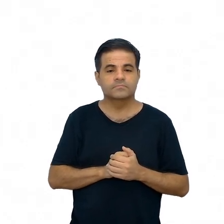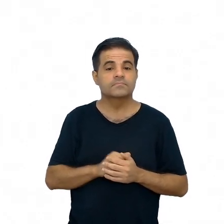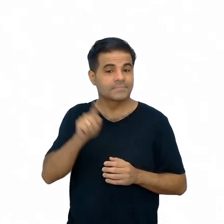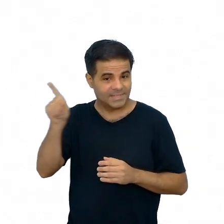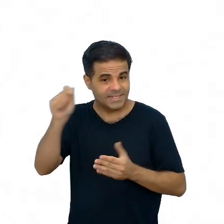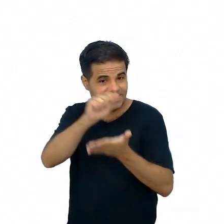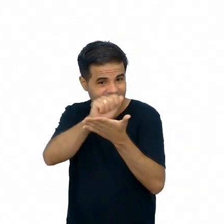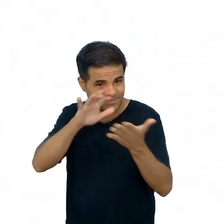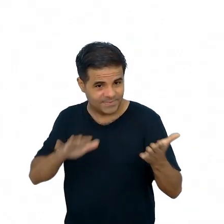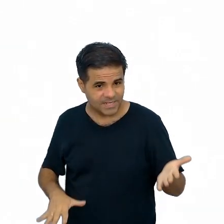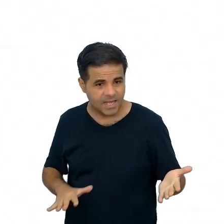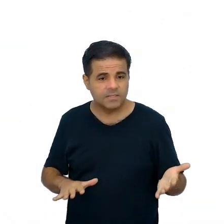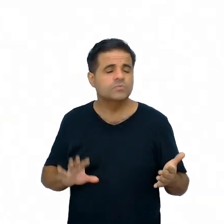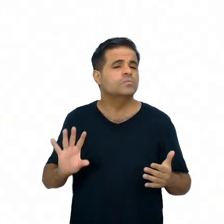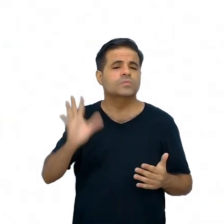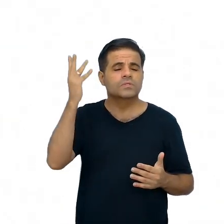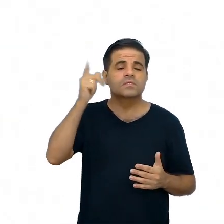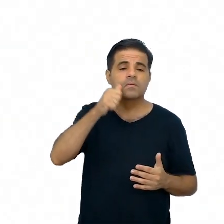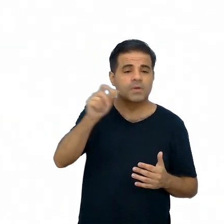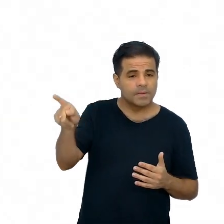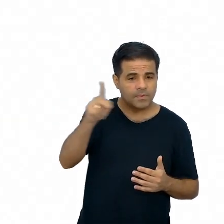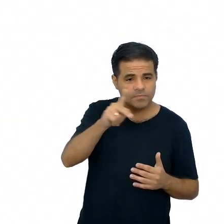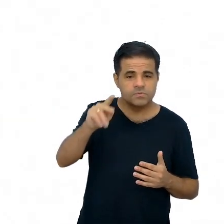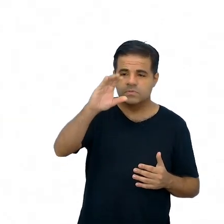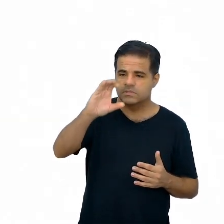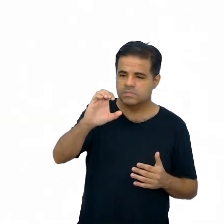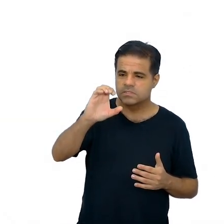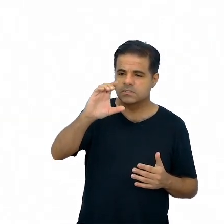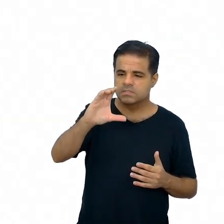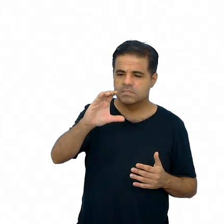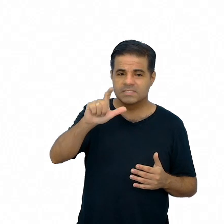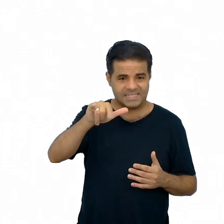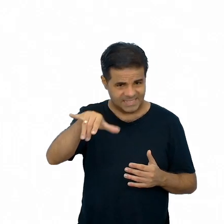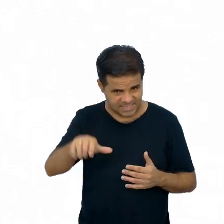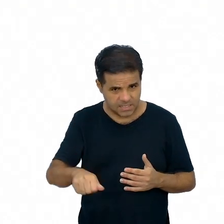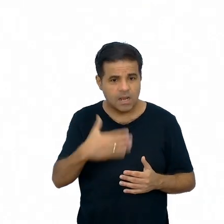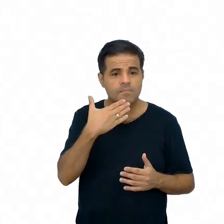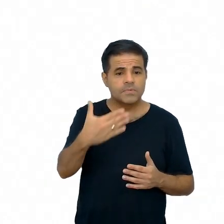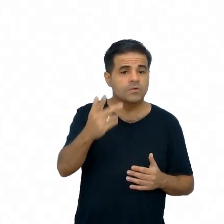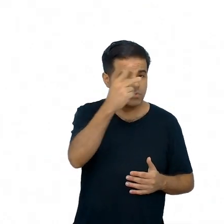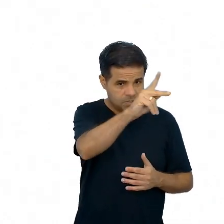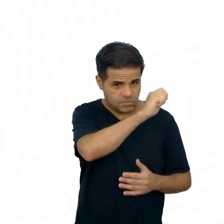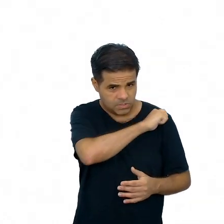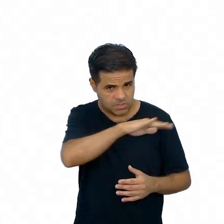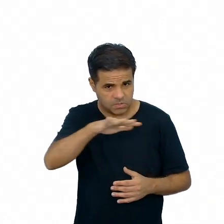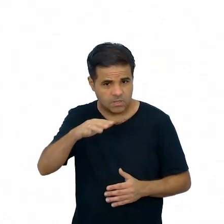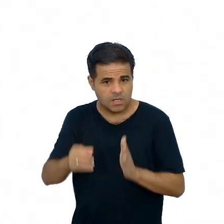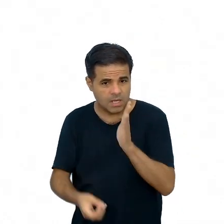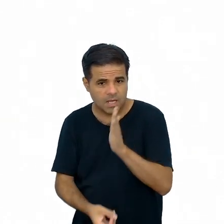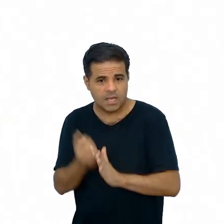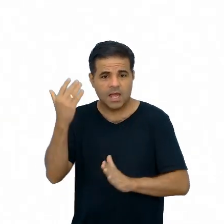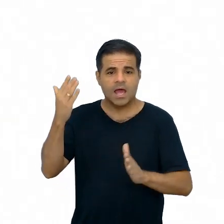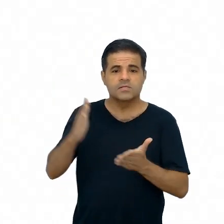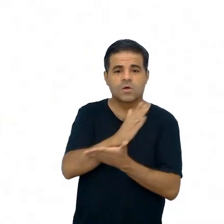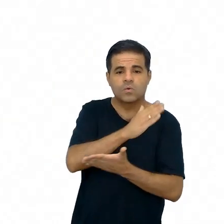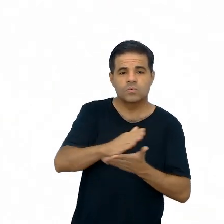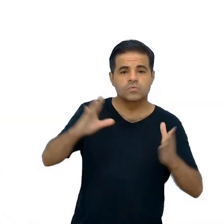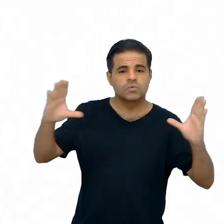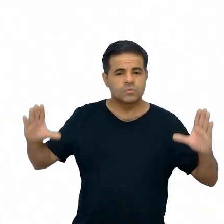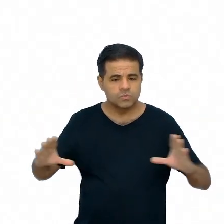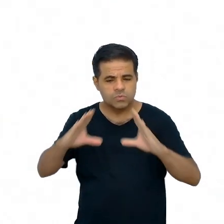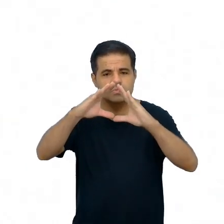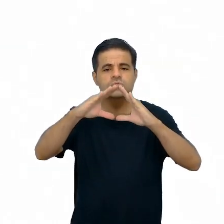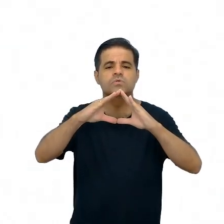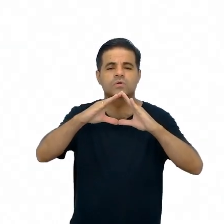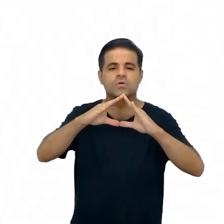Nessa atividade, a professora Cecília pediu que seus alunos montassem alguns sólidos geométricos, né?